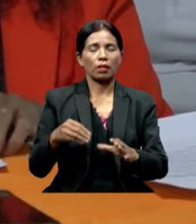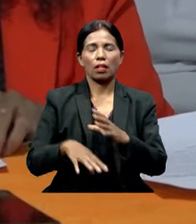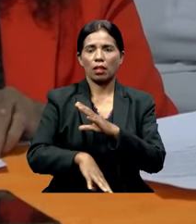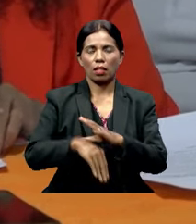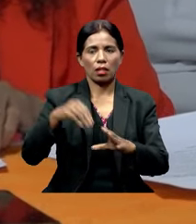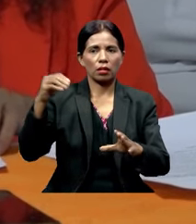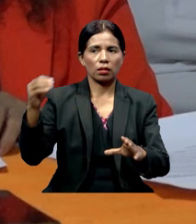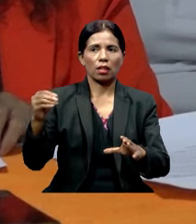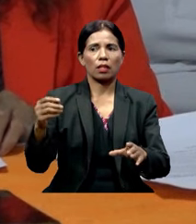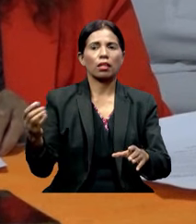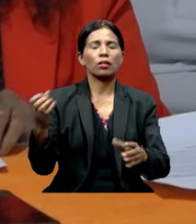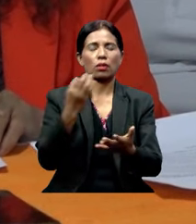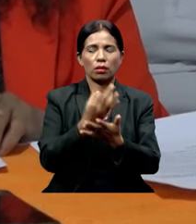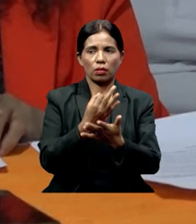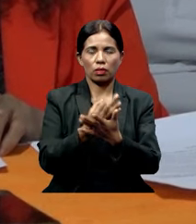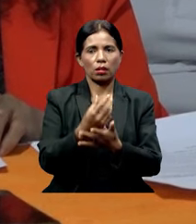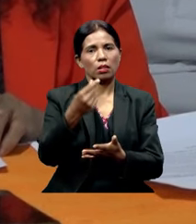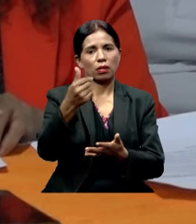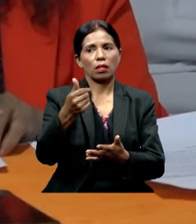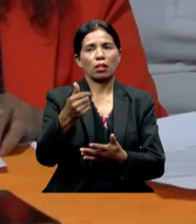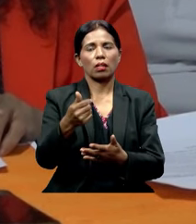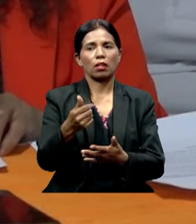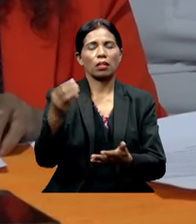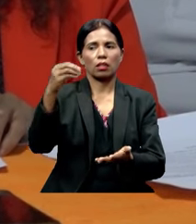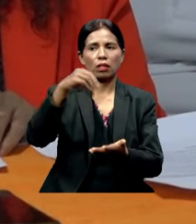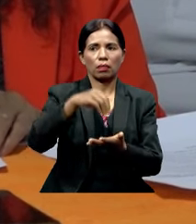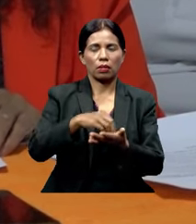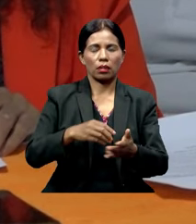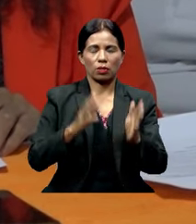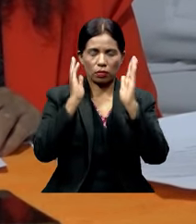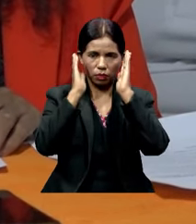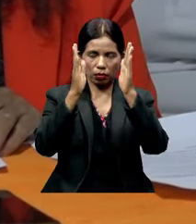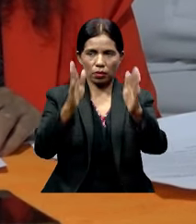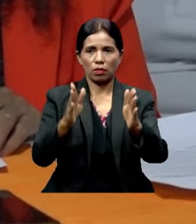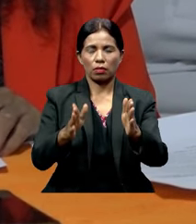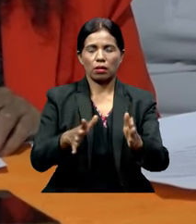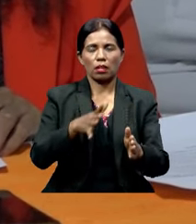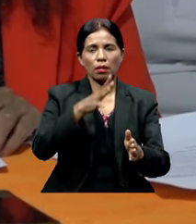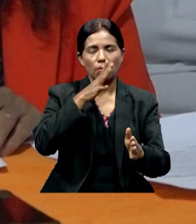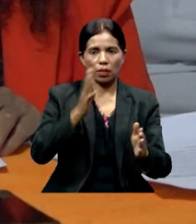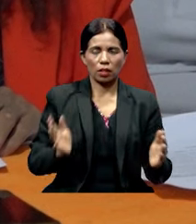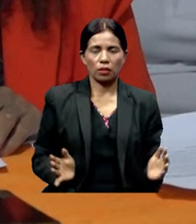hasai orçamento itua nebe ba diretamente ba inang isin rua